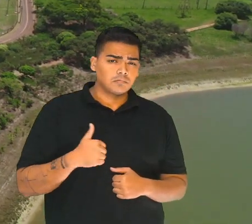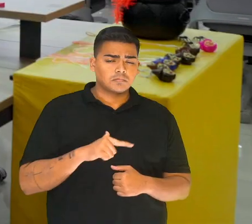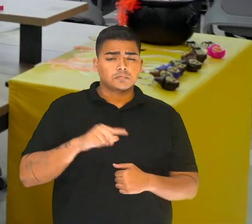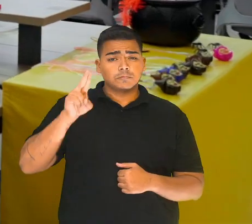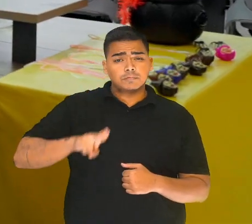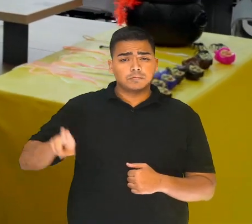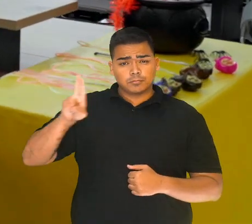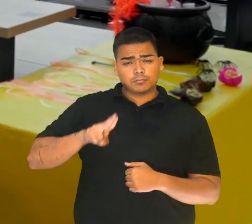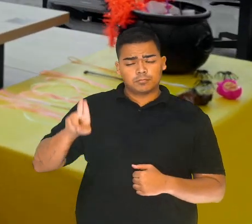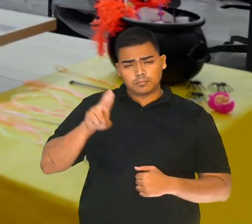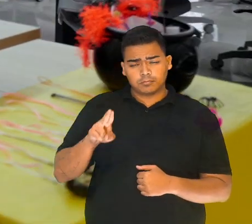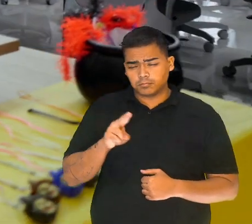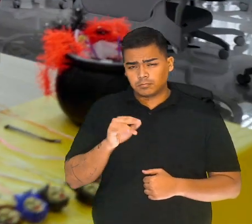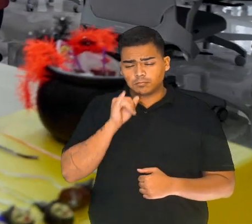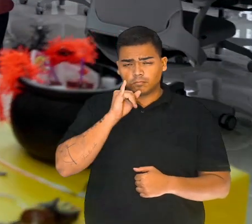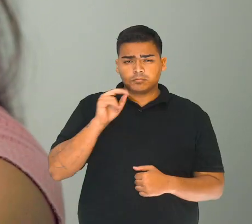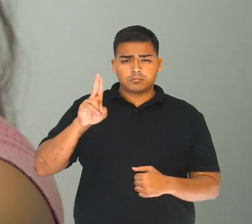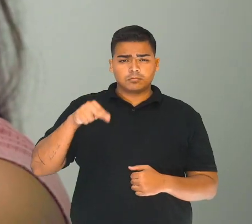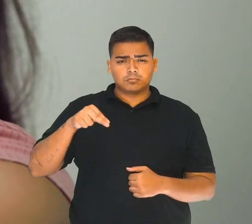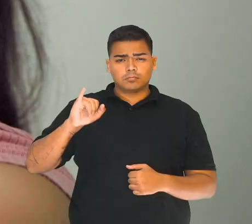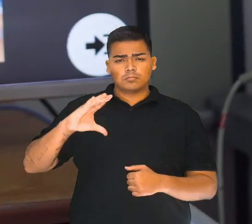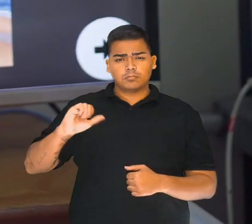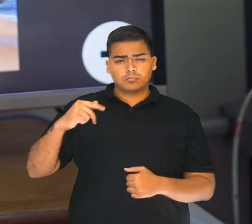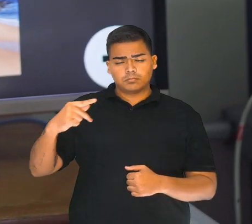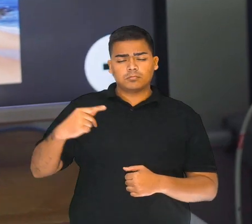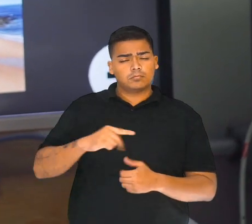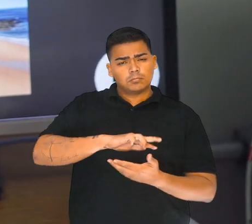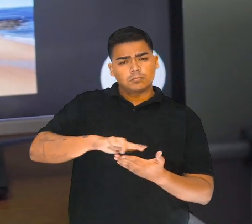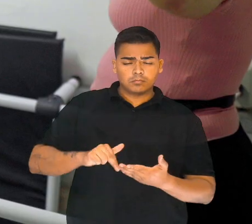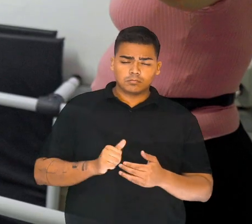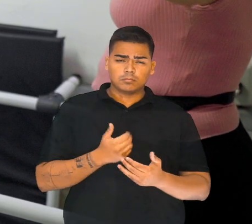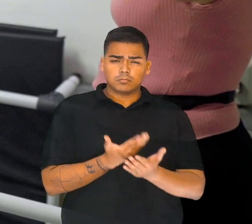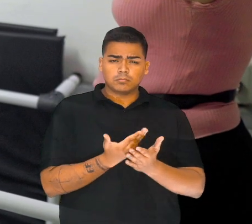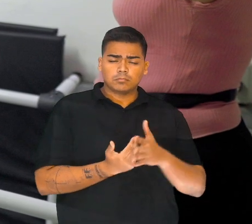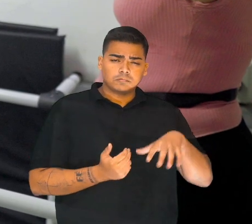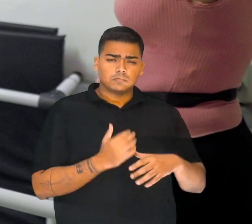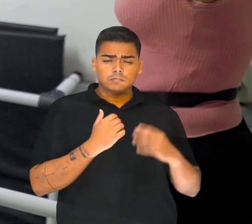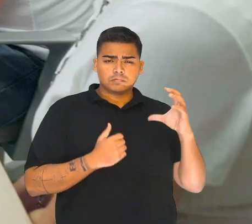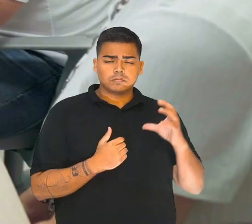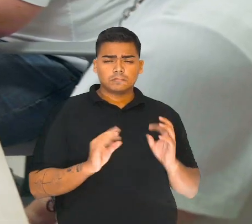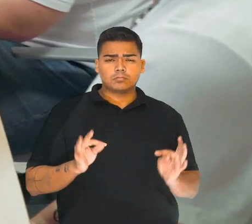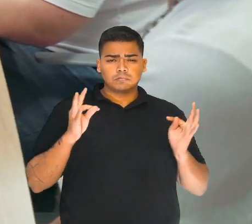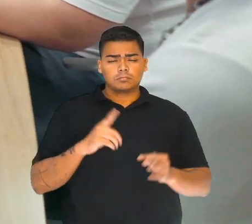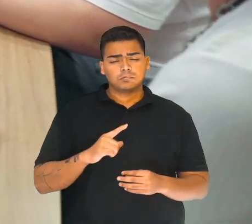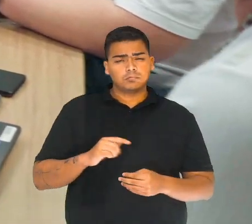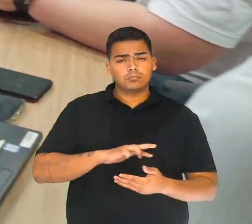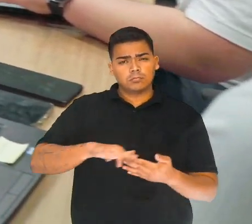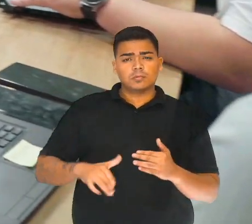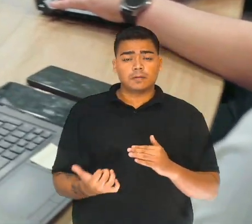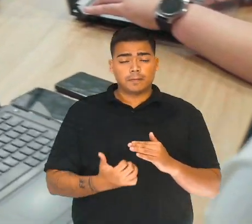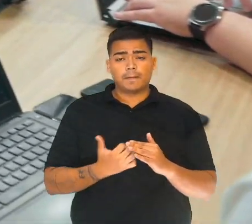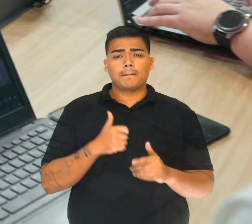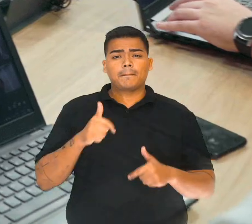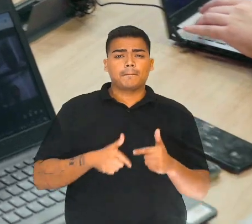um lado, nós temos as universidades, em especial a Unicamp, e diversas instituições de ciência e tecnologia. Nós temos muitas empresas, grandes